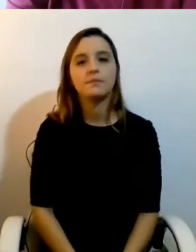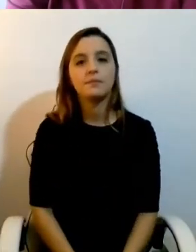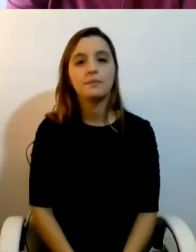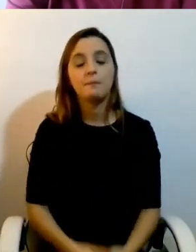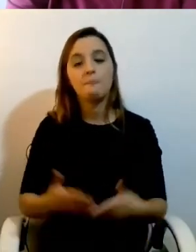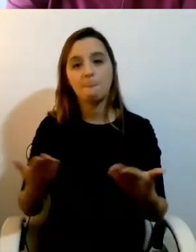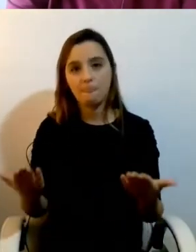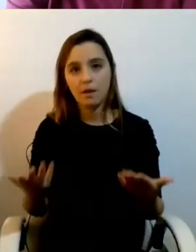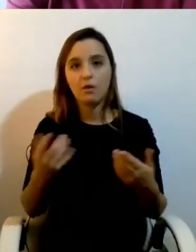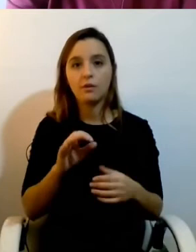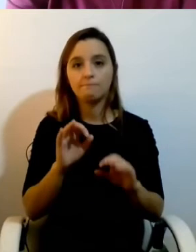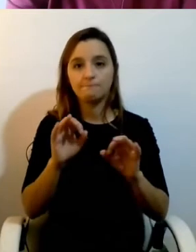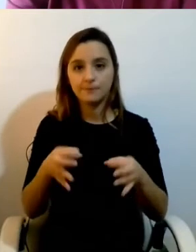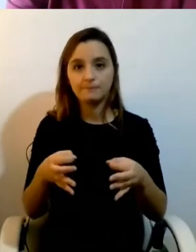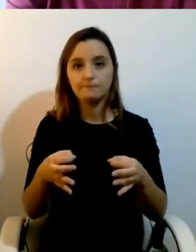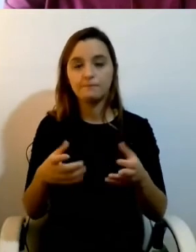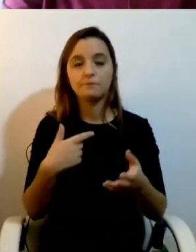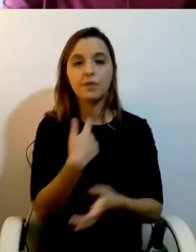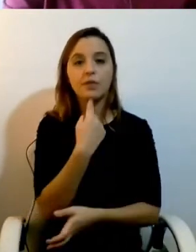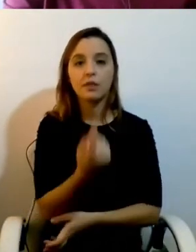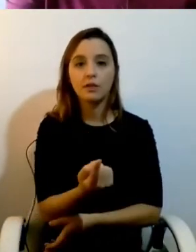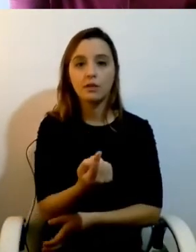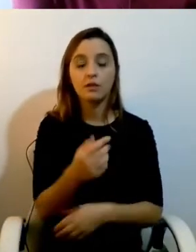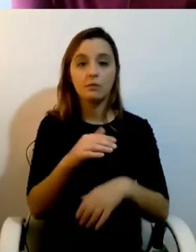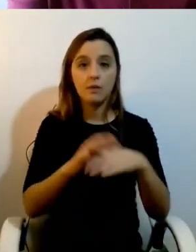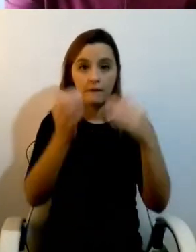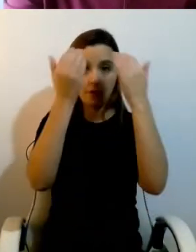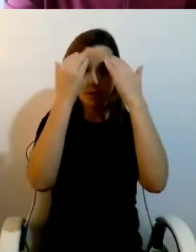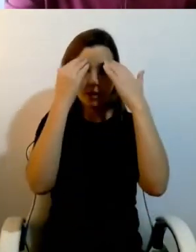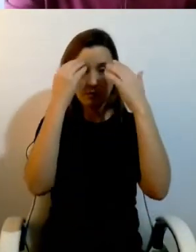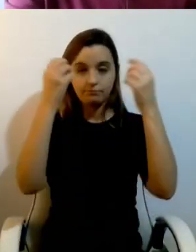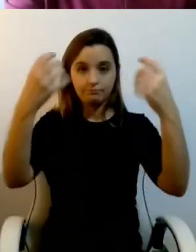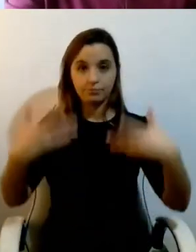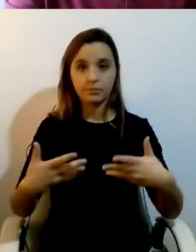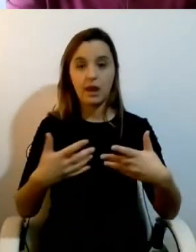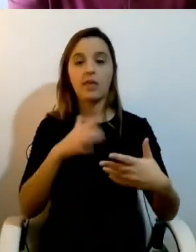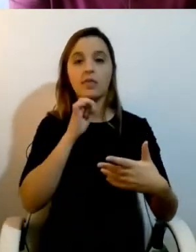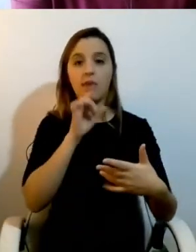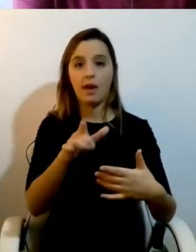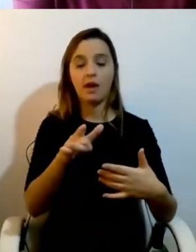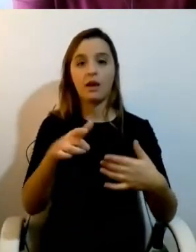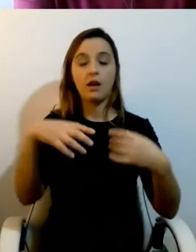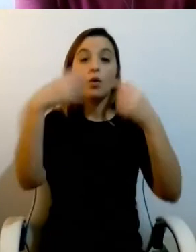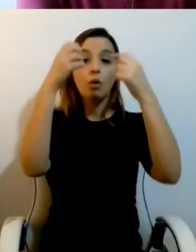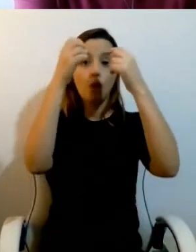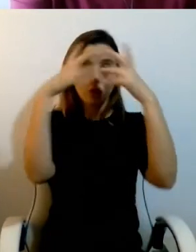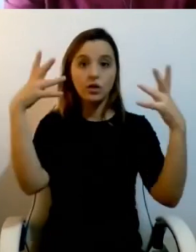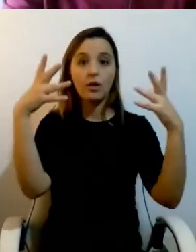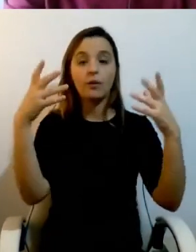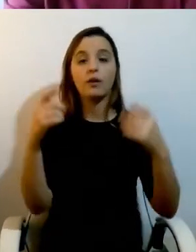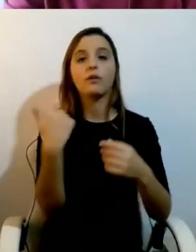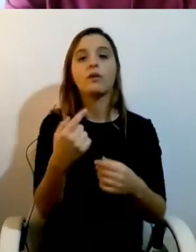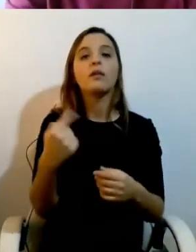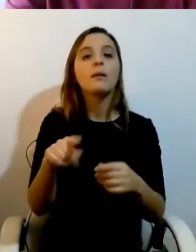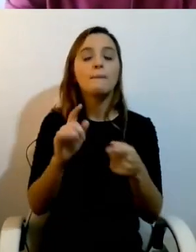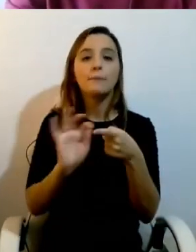Finalizando, vos digo que, pelos dados apresentados, somos levados a concluir, sem qualquer reserva, que estamos perante uma medida política